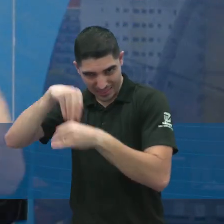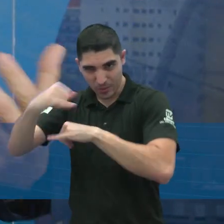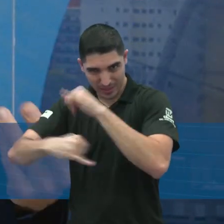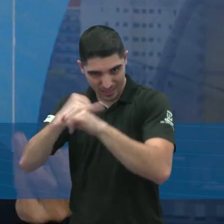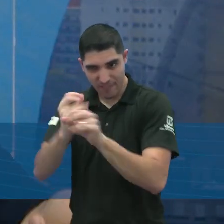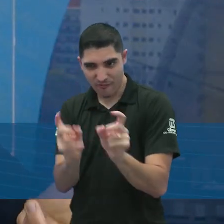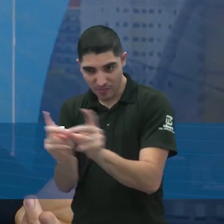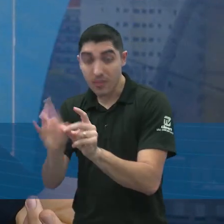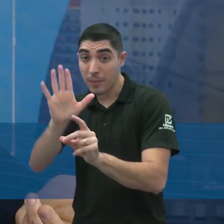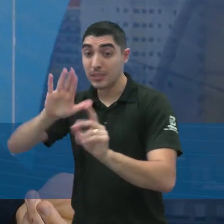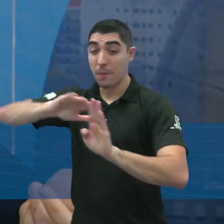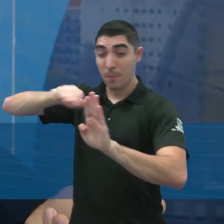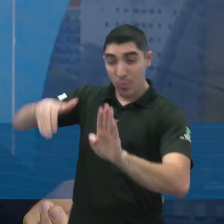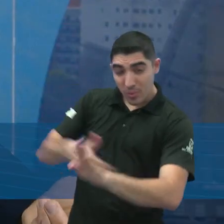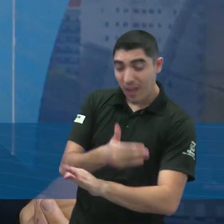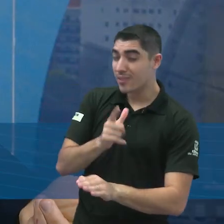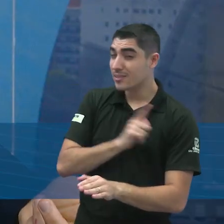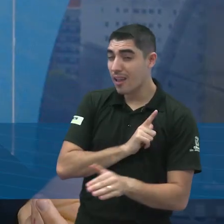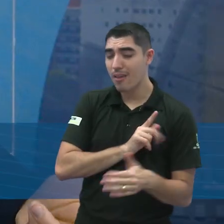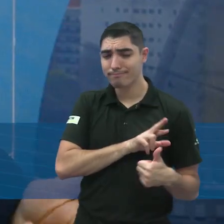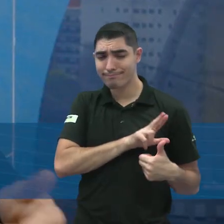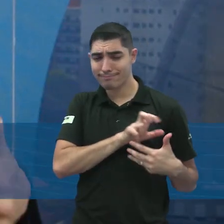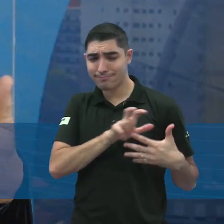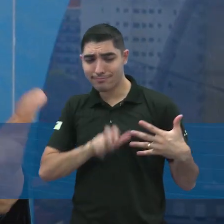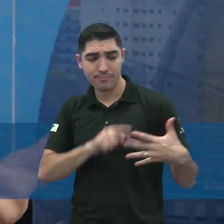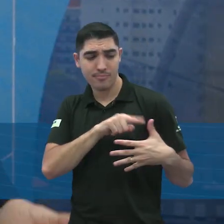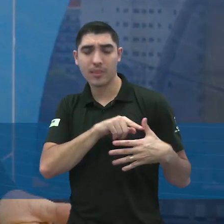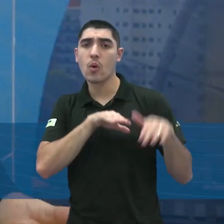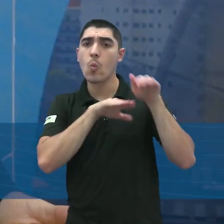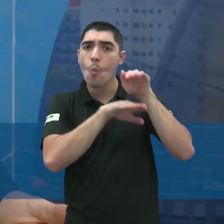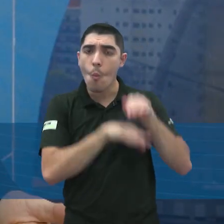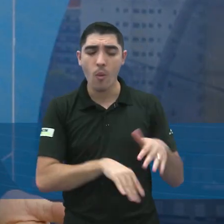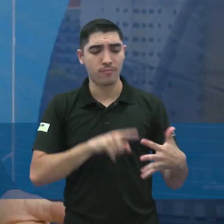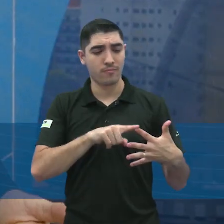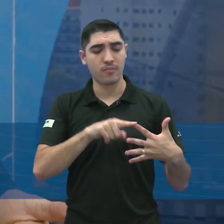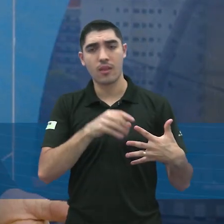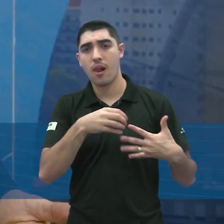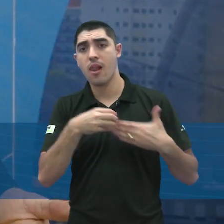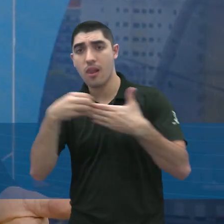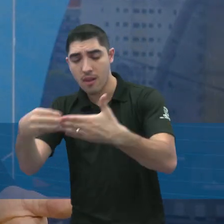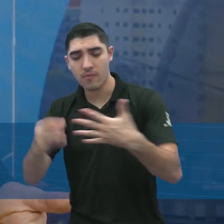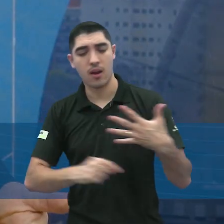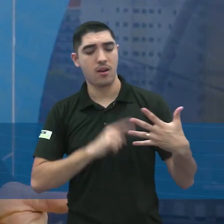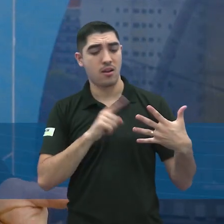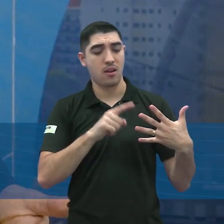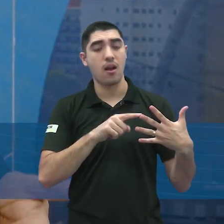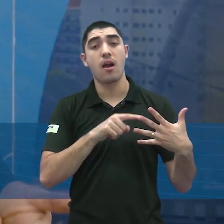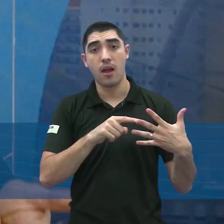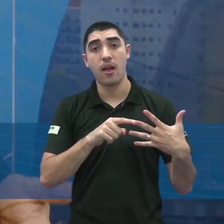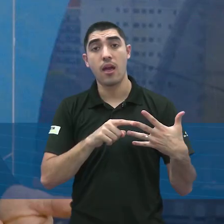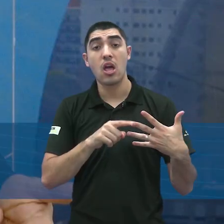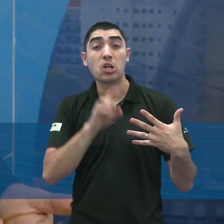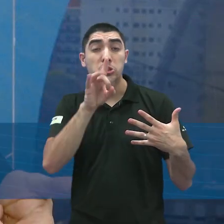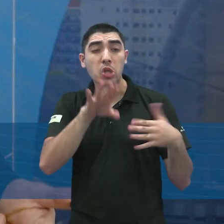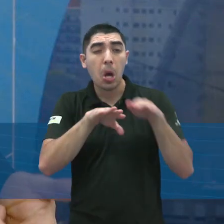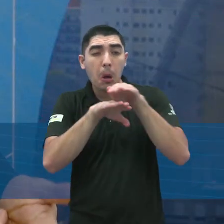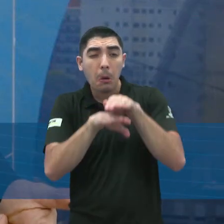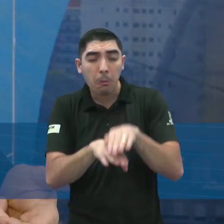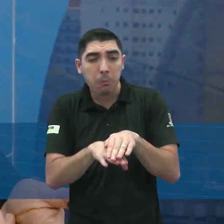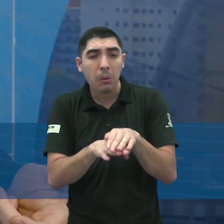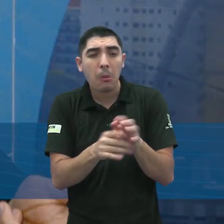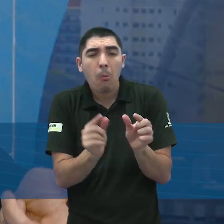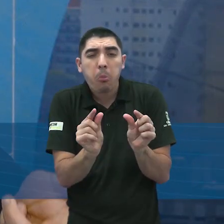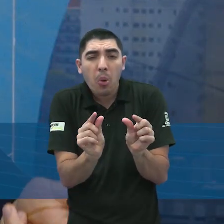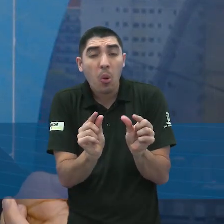e-commerce, seja a roteirização de entregas, estoque inteligente para manter estoques